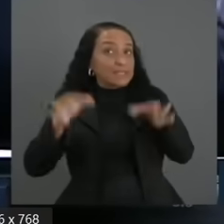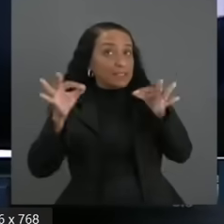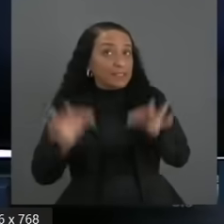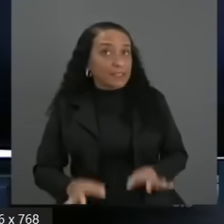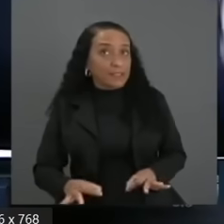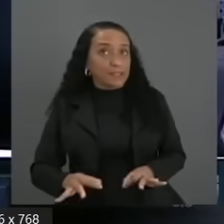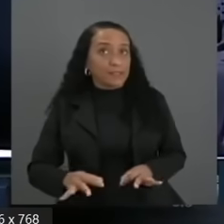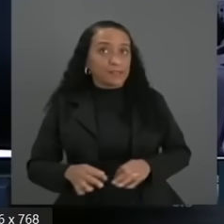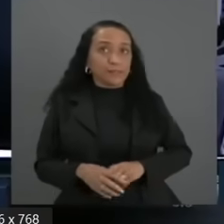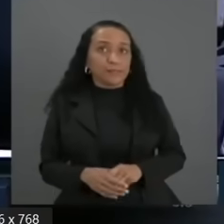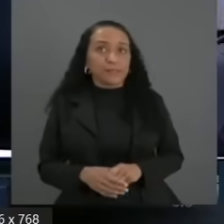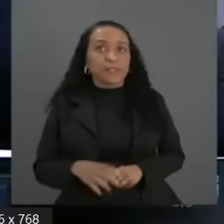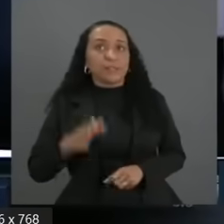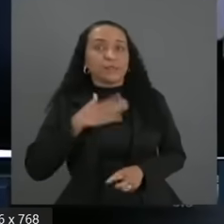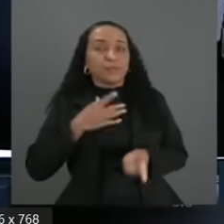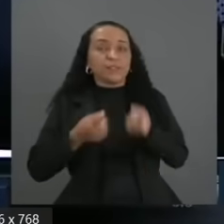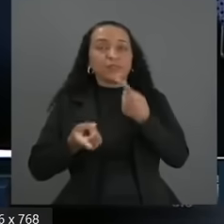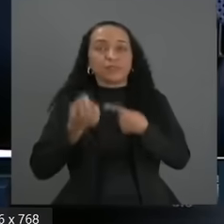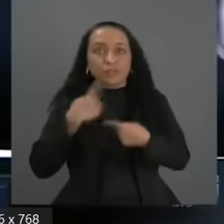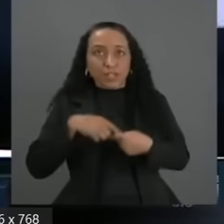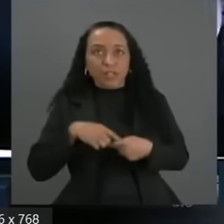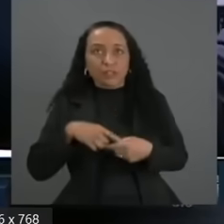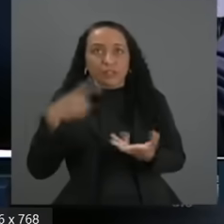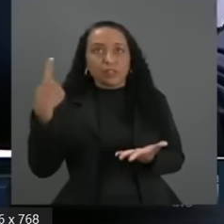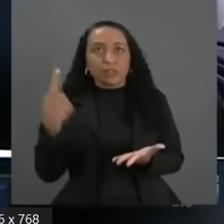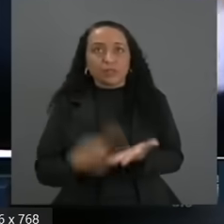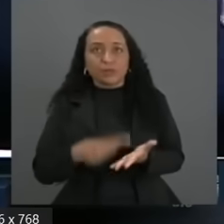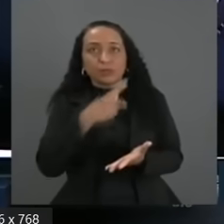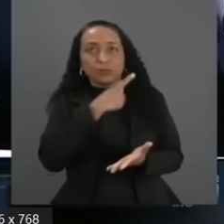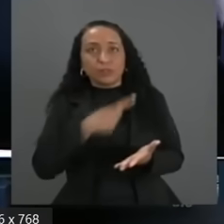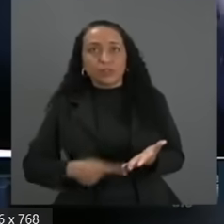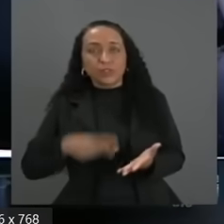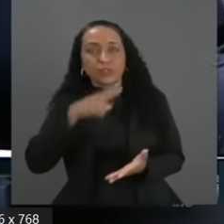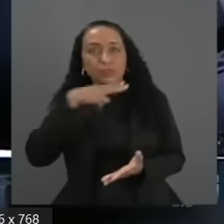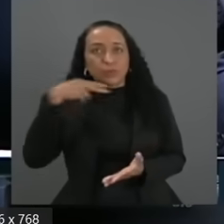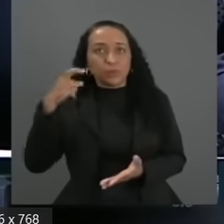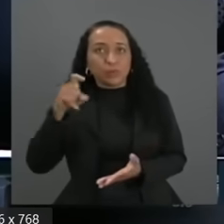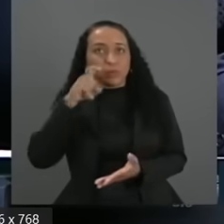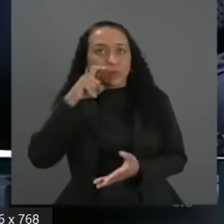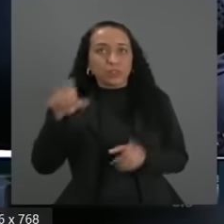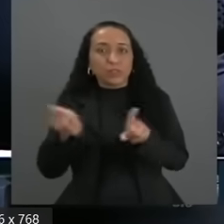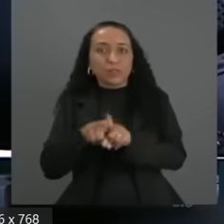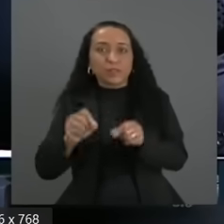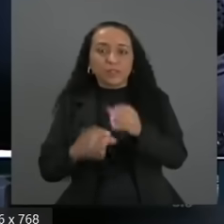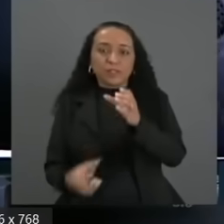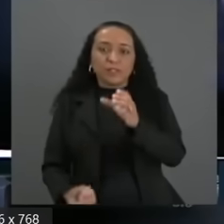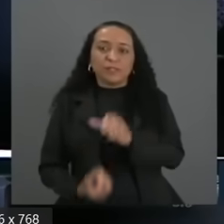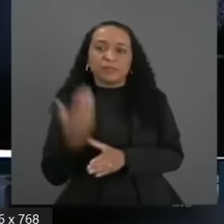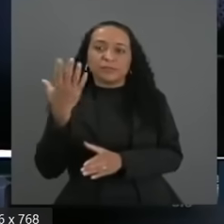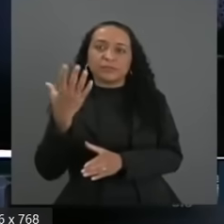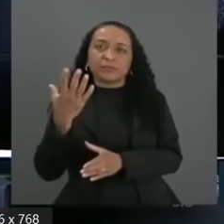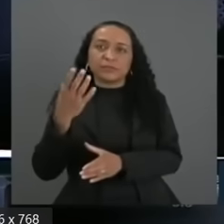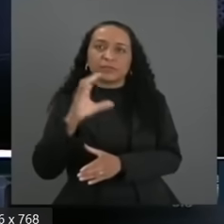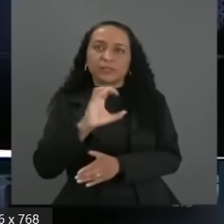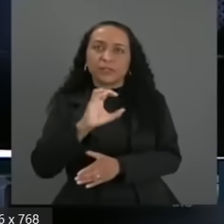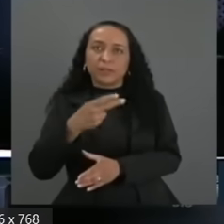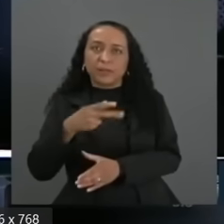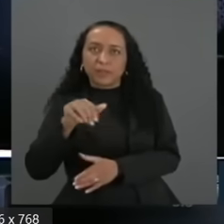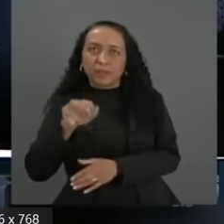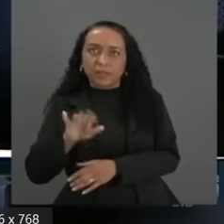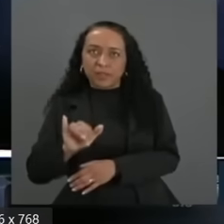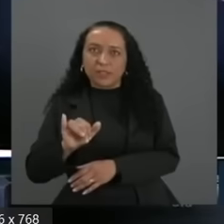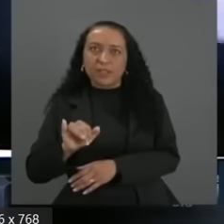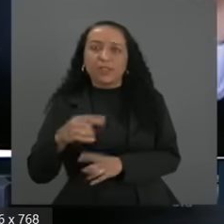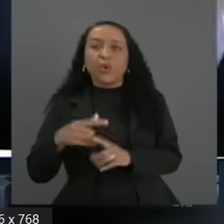impreterivelmente. Este é o meu desejo, acordado com o presidente Hugo, para fazermos a instalação na próxima semana, já que hoje